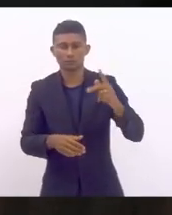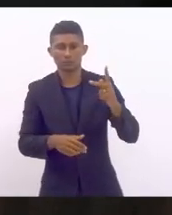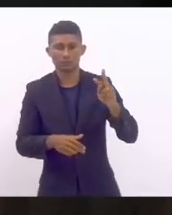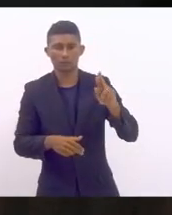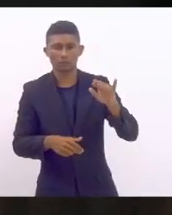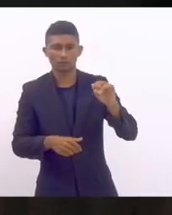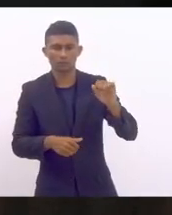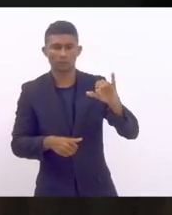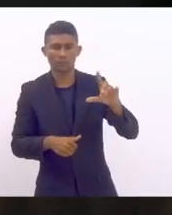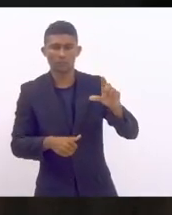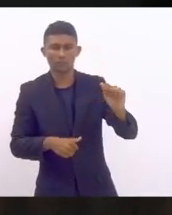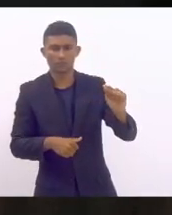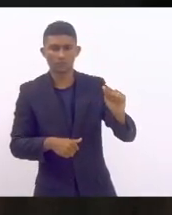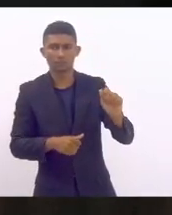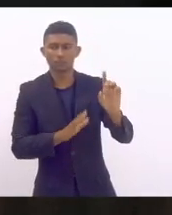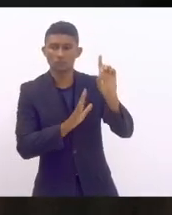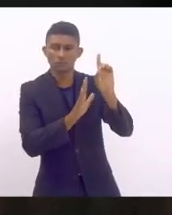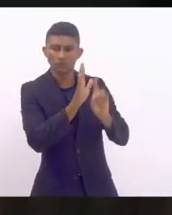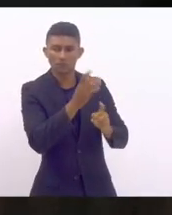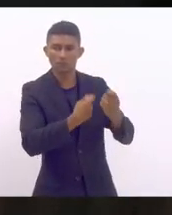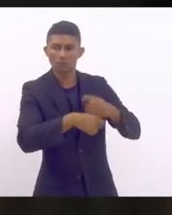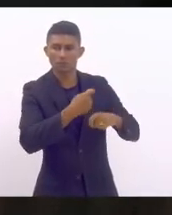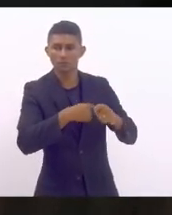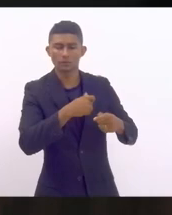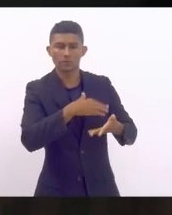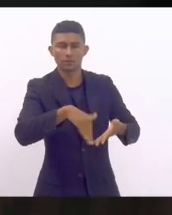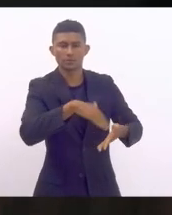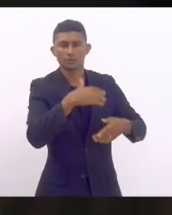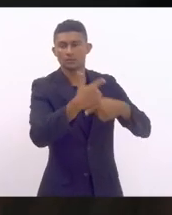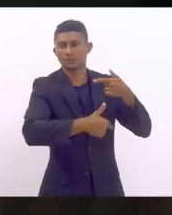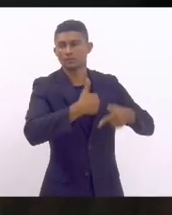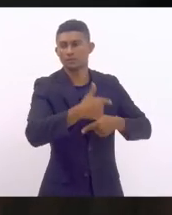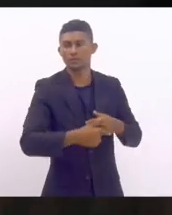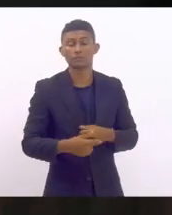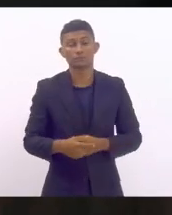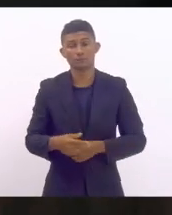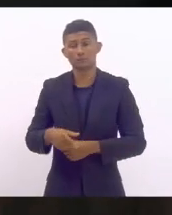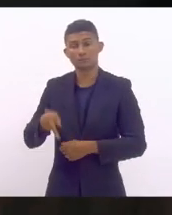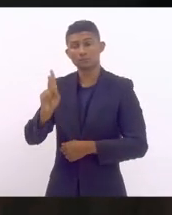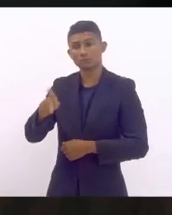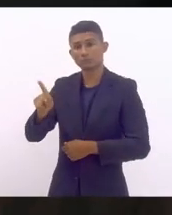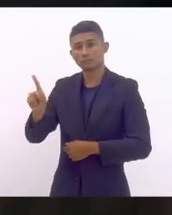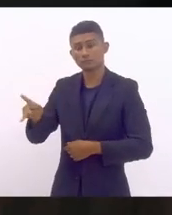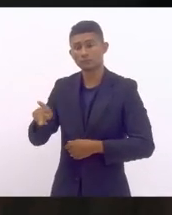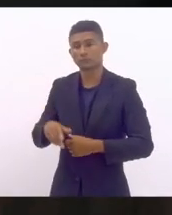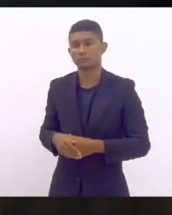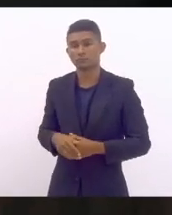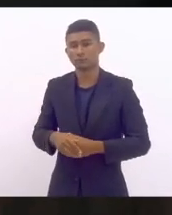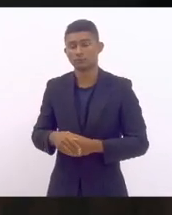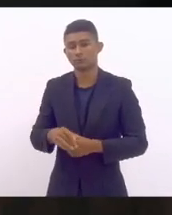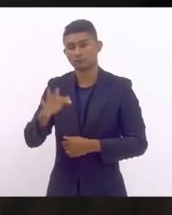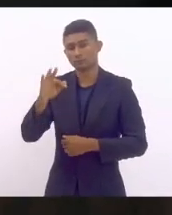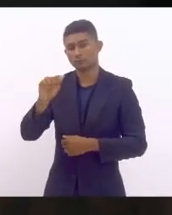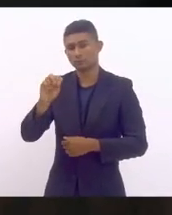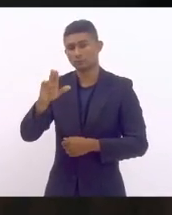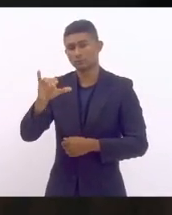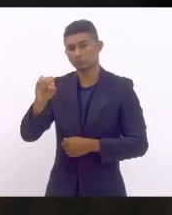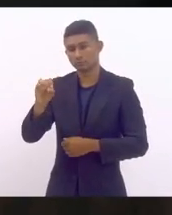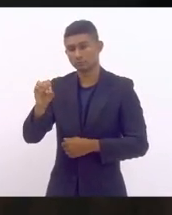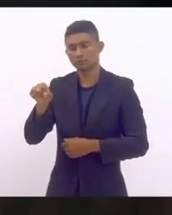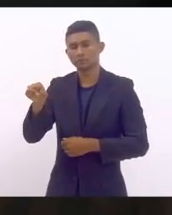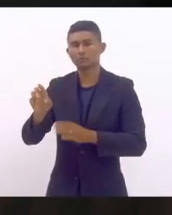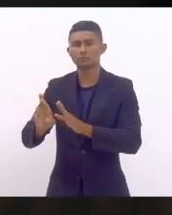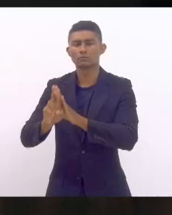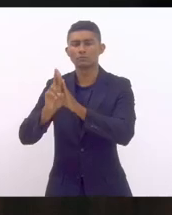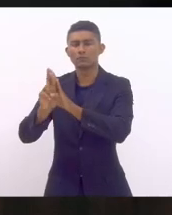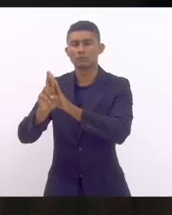Ferreira diretor de desenvolvimento econômico da Secretaria Municipal de trabalho professor Dr Fábio Araújo de